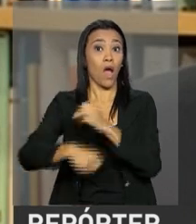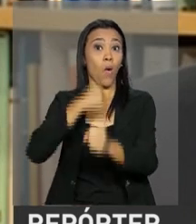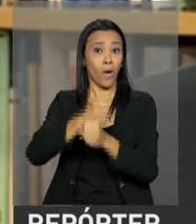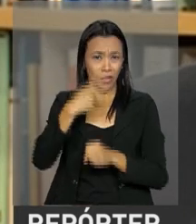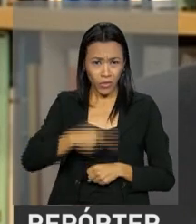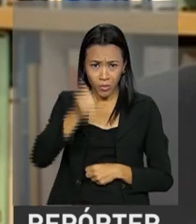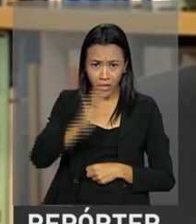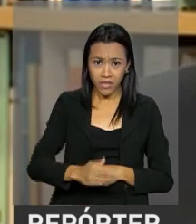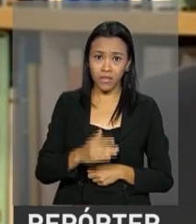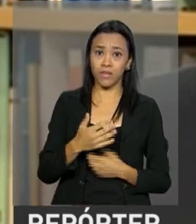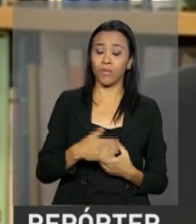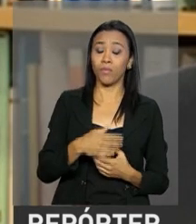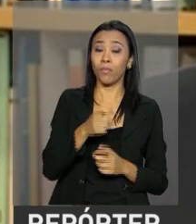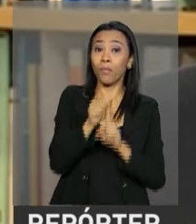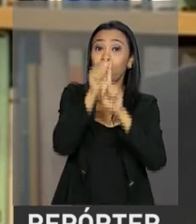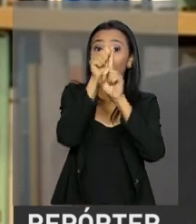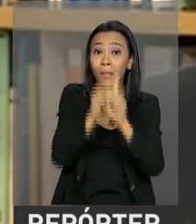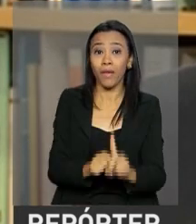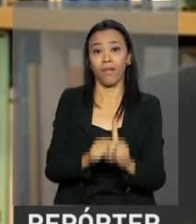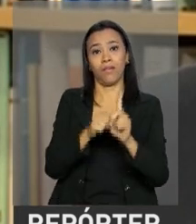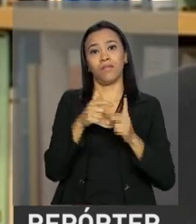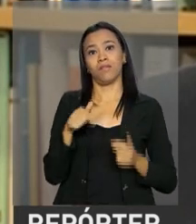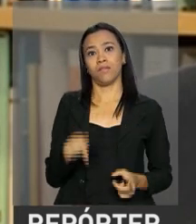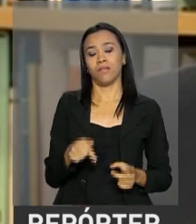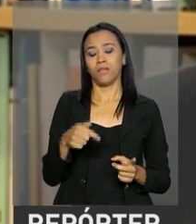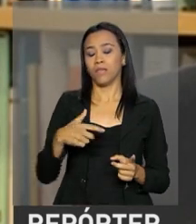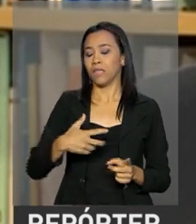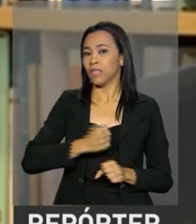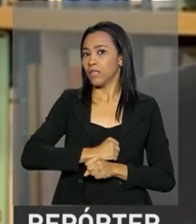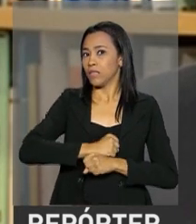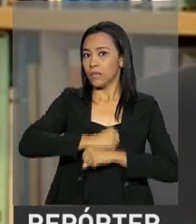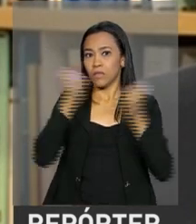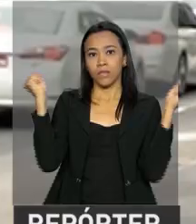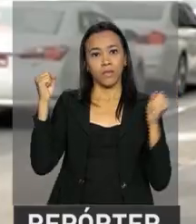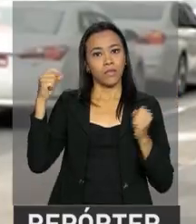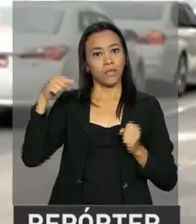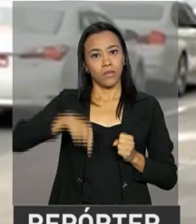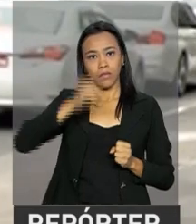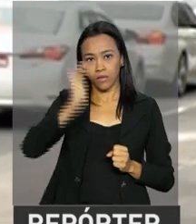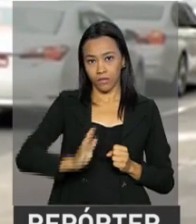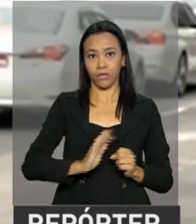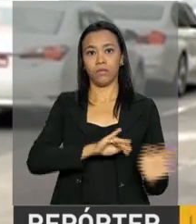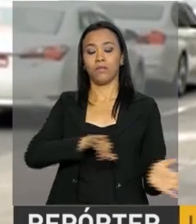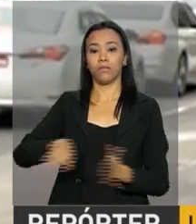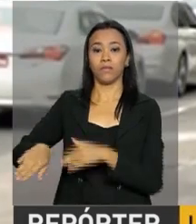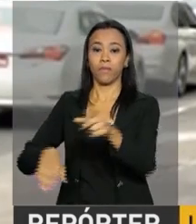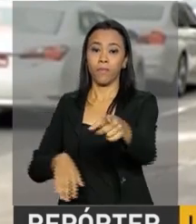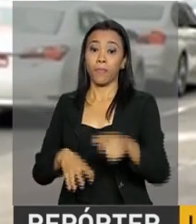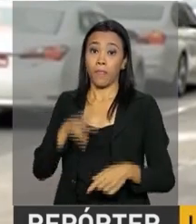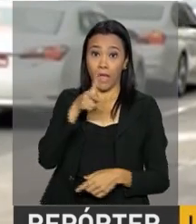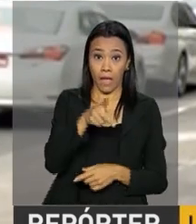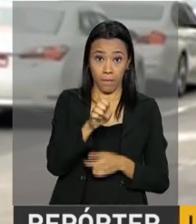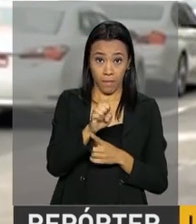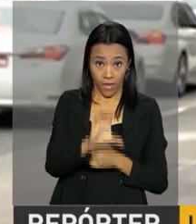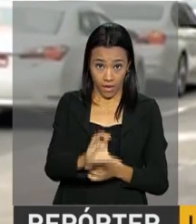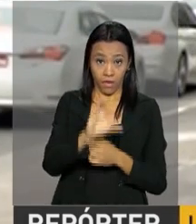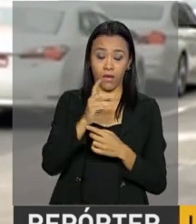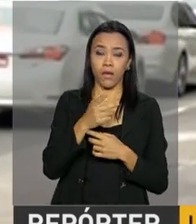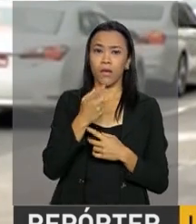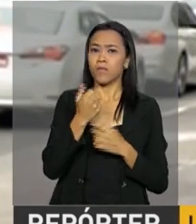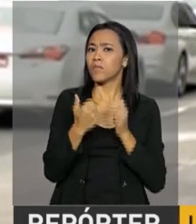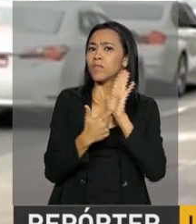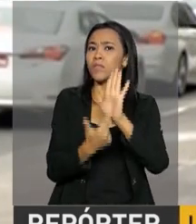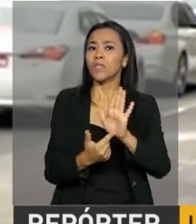empréstimo de 3 4% ao mês Isso é uma concorrência muito desleal a ia que o Governo está empenhado